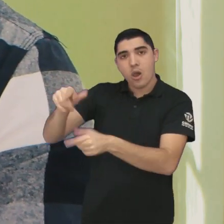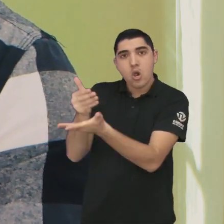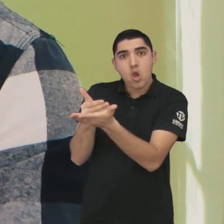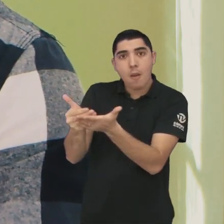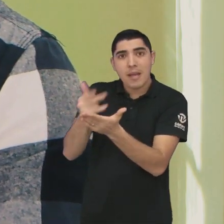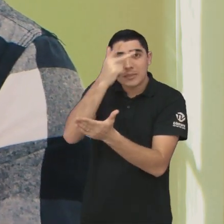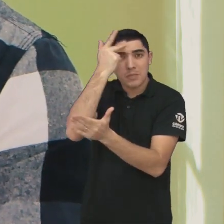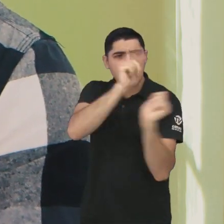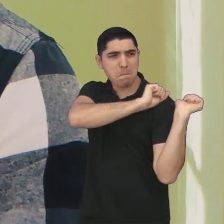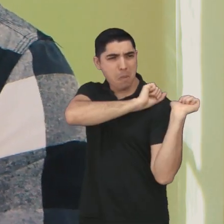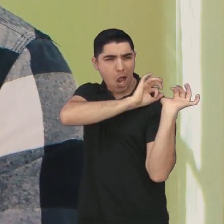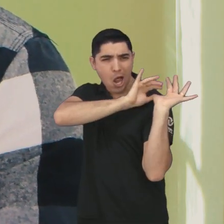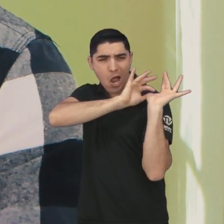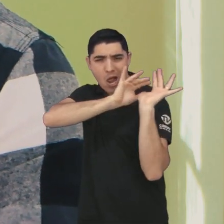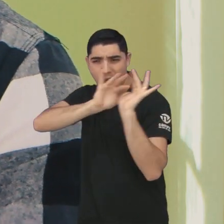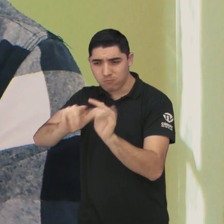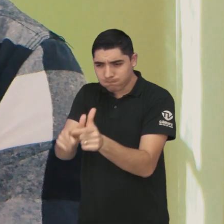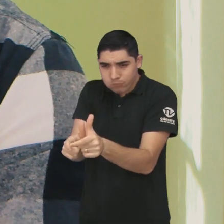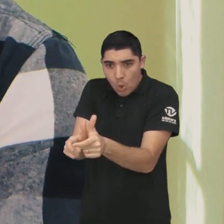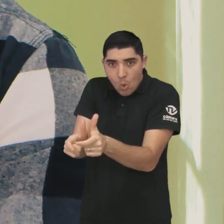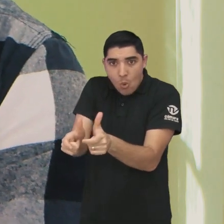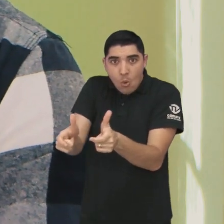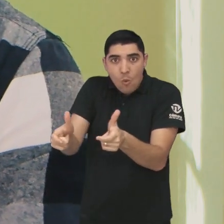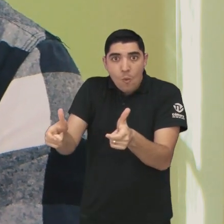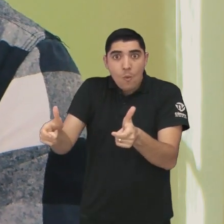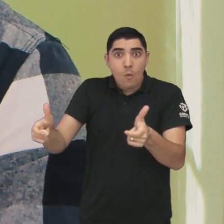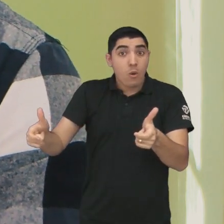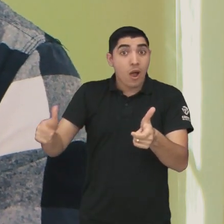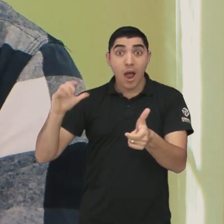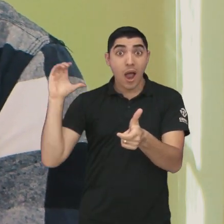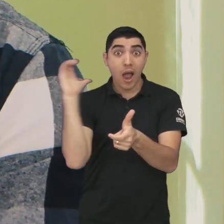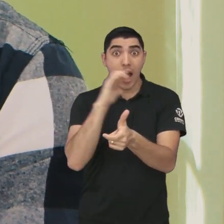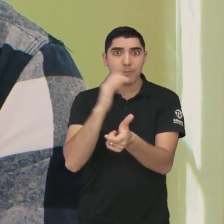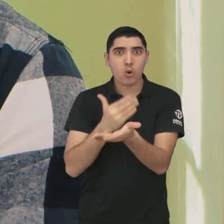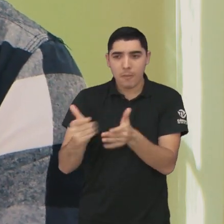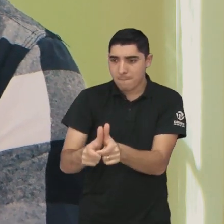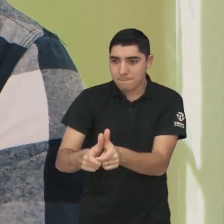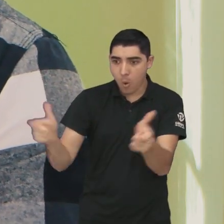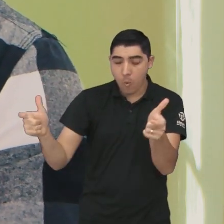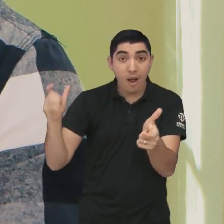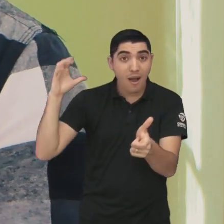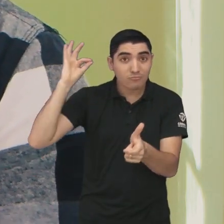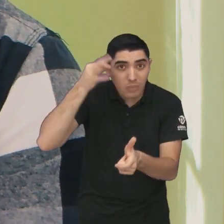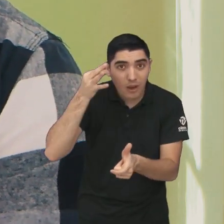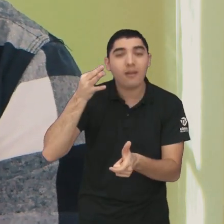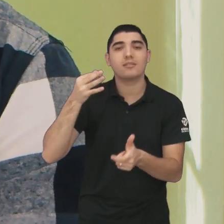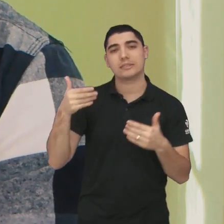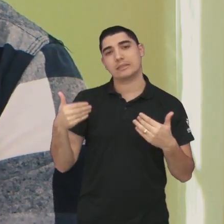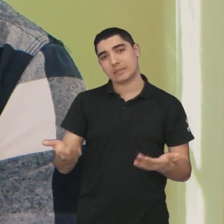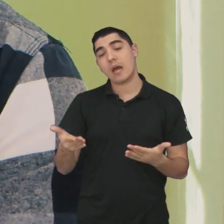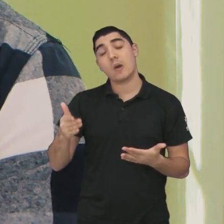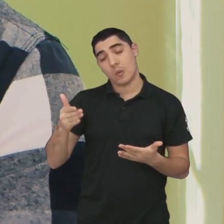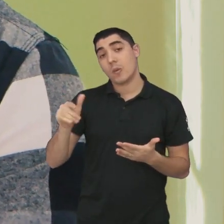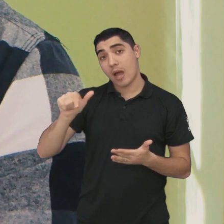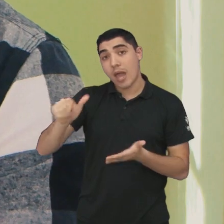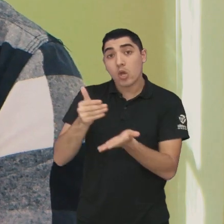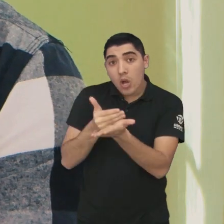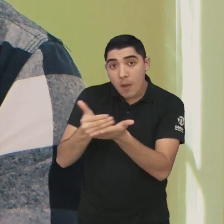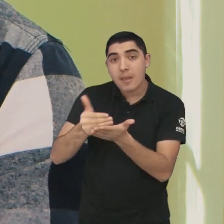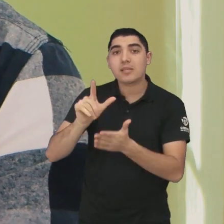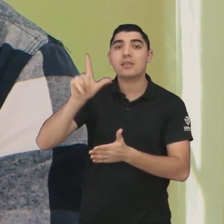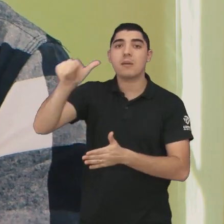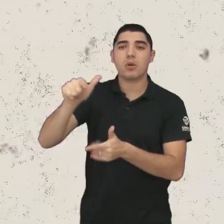de população muito abrupto, assim, um aumento rápido que vai mostrar as fragilidades